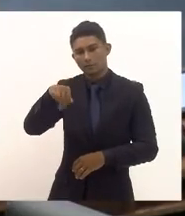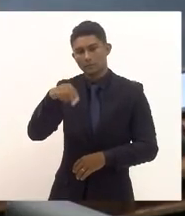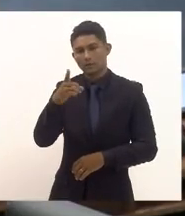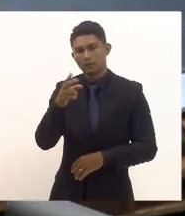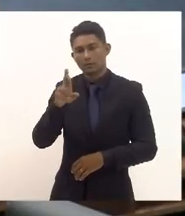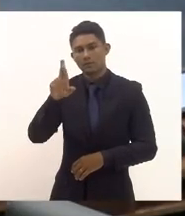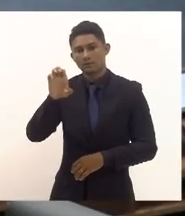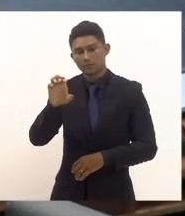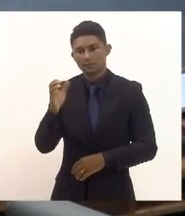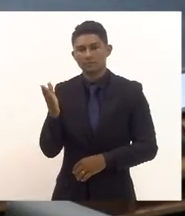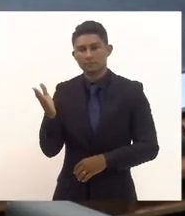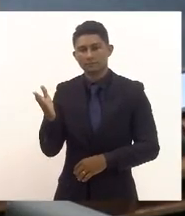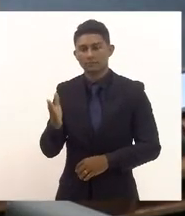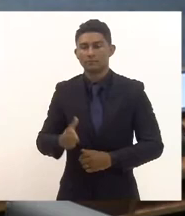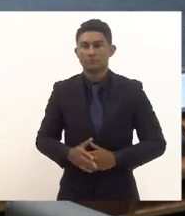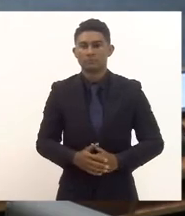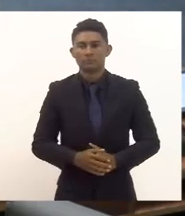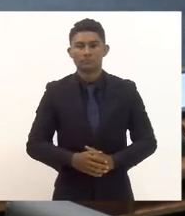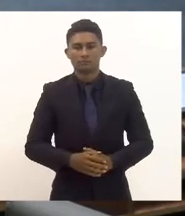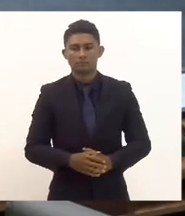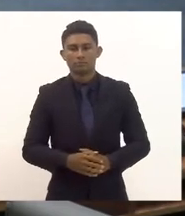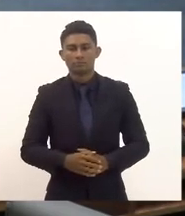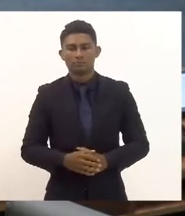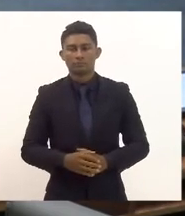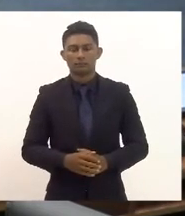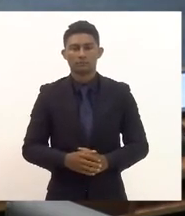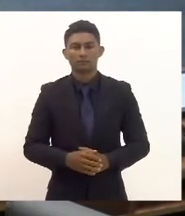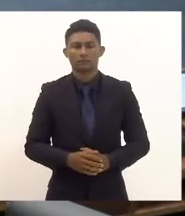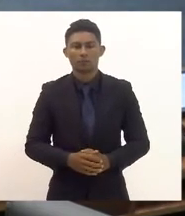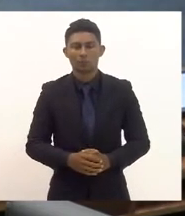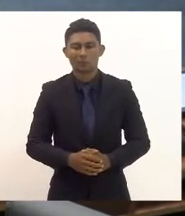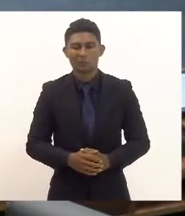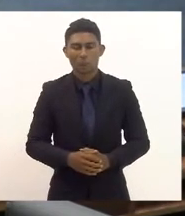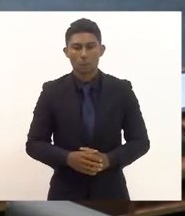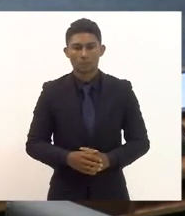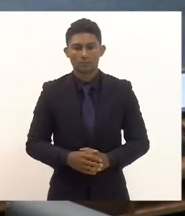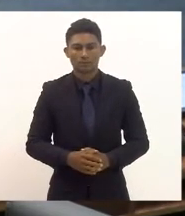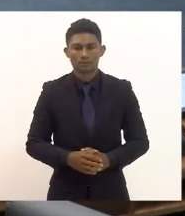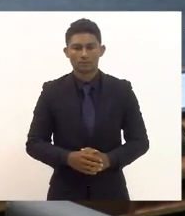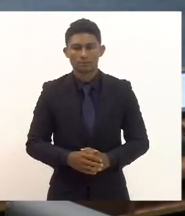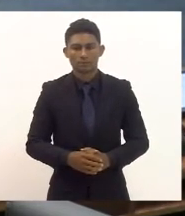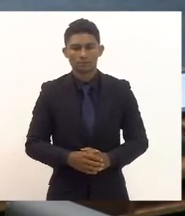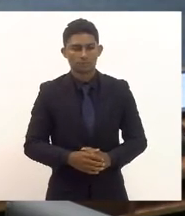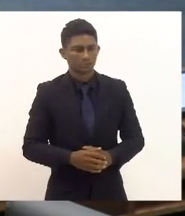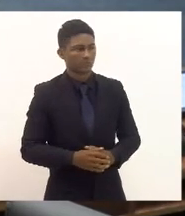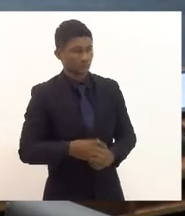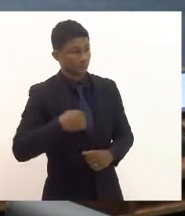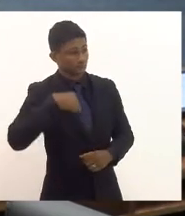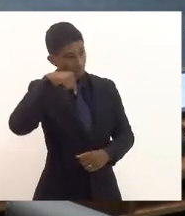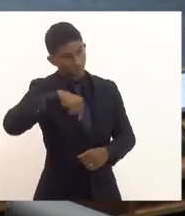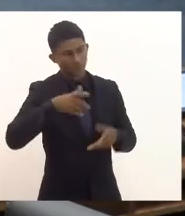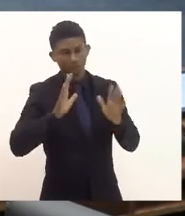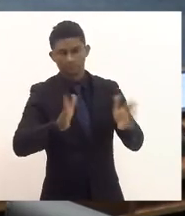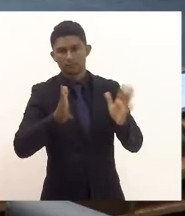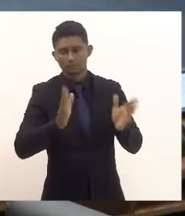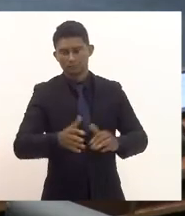o resultado Alexandre Freitas liberdade tô aqui já